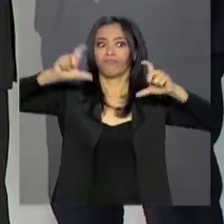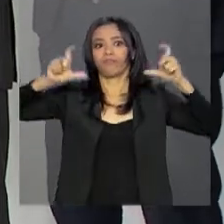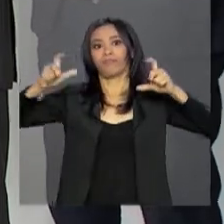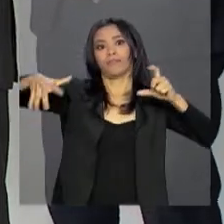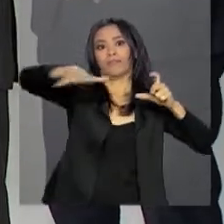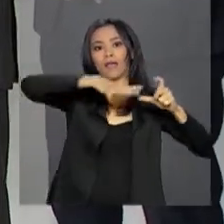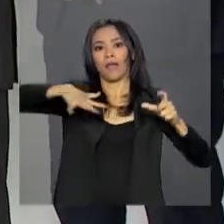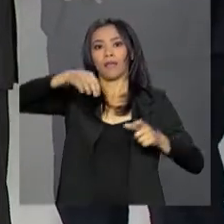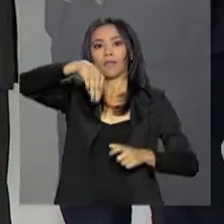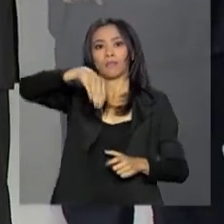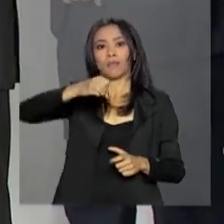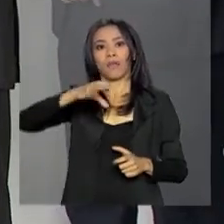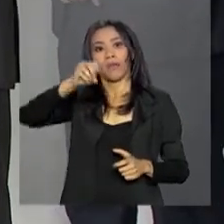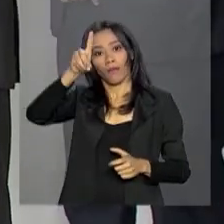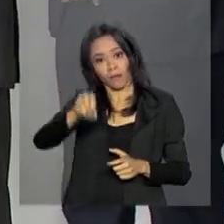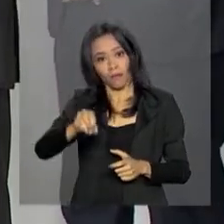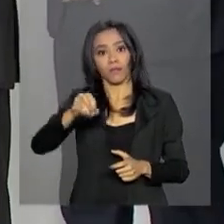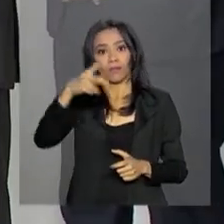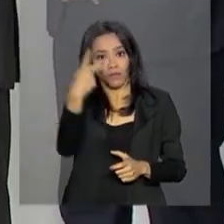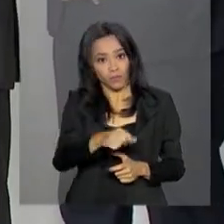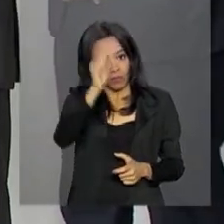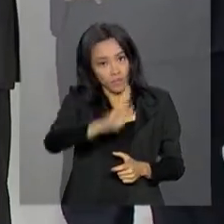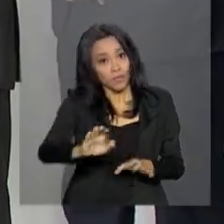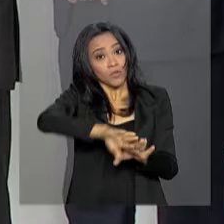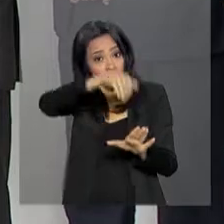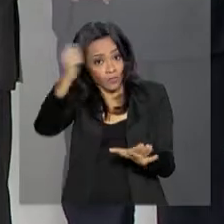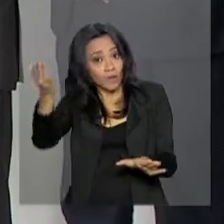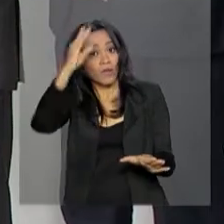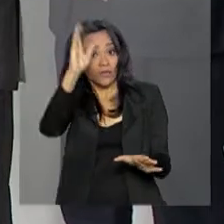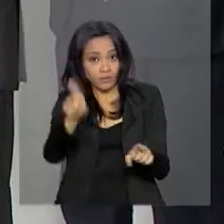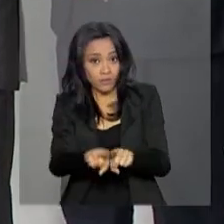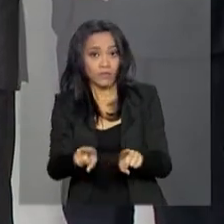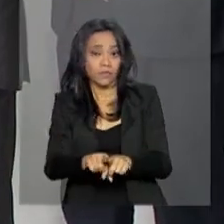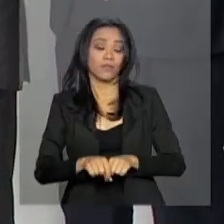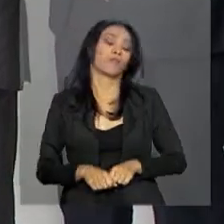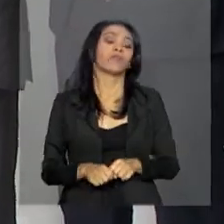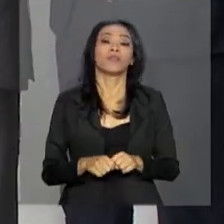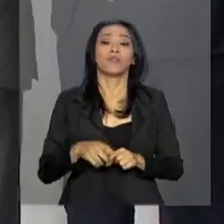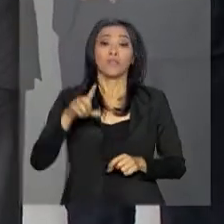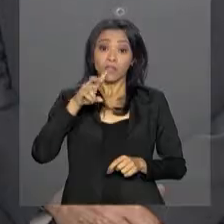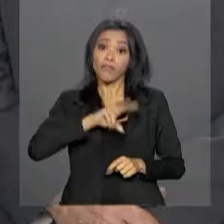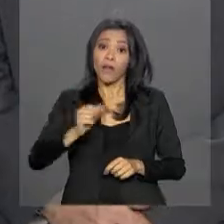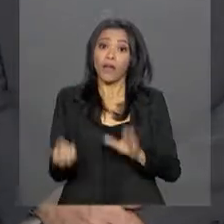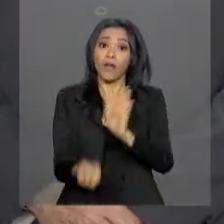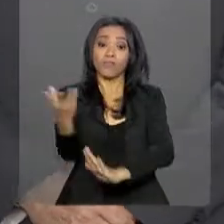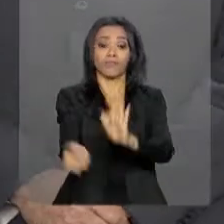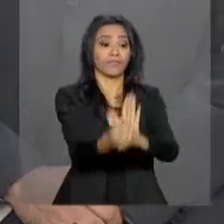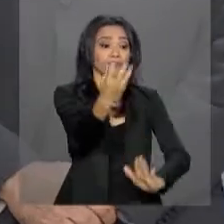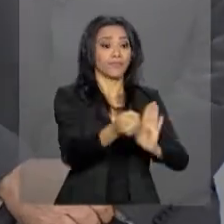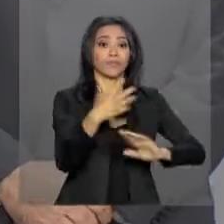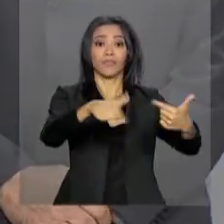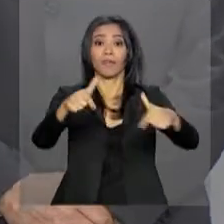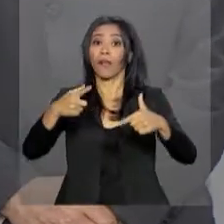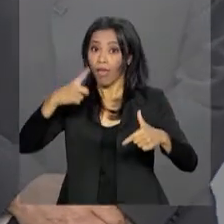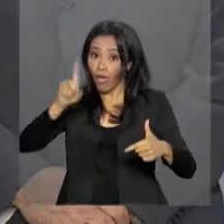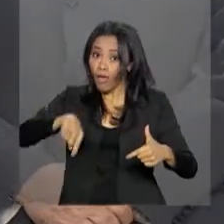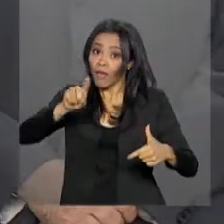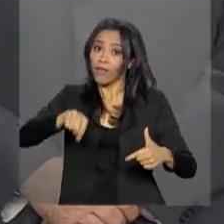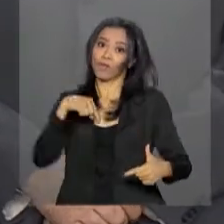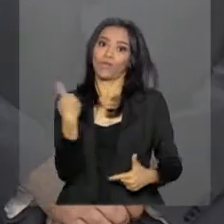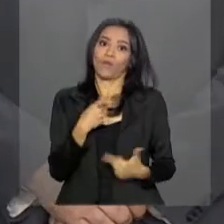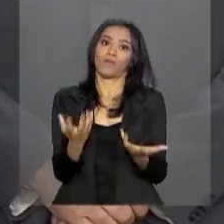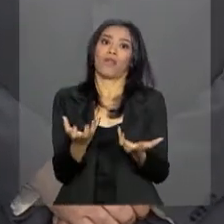internacional. E seguramente, como disseram o Megali e o Gandini, isso vai gerar empregos, que é o que mais nós queremos